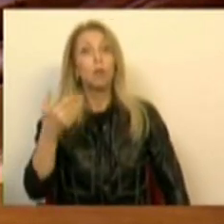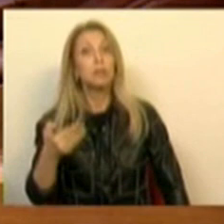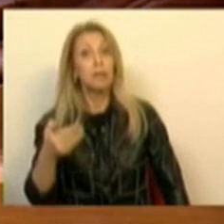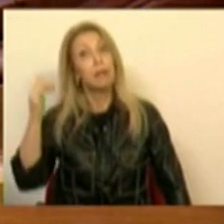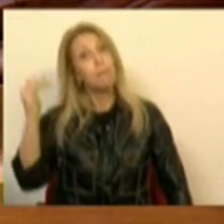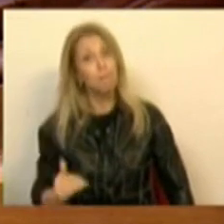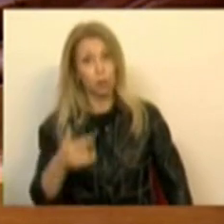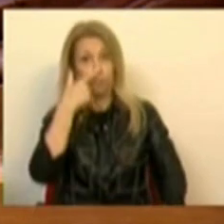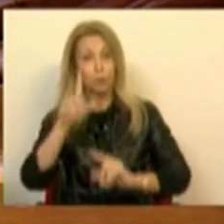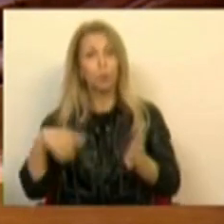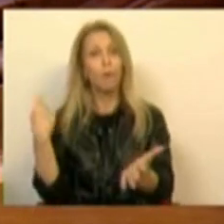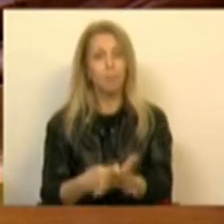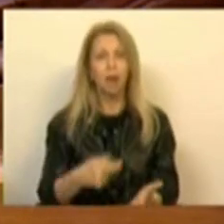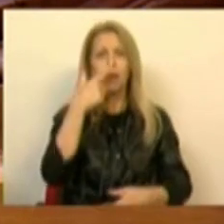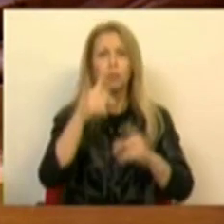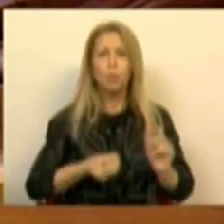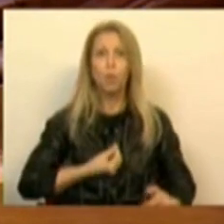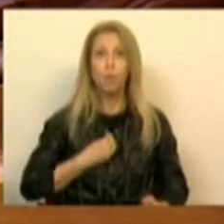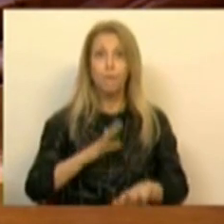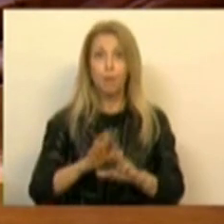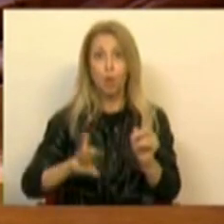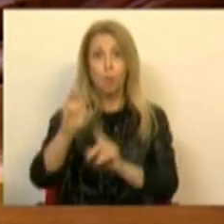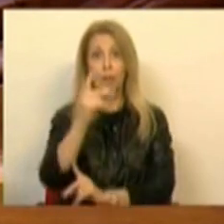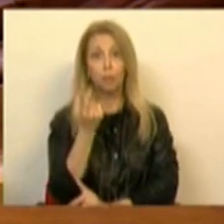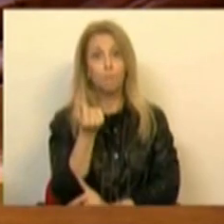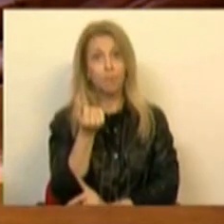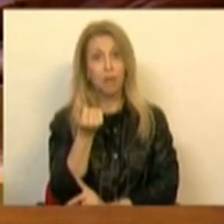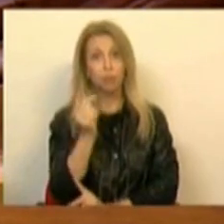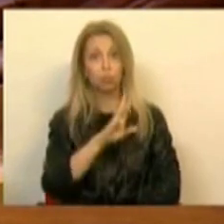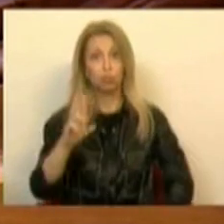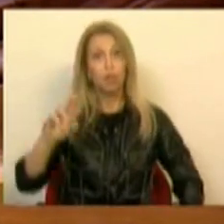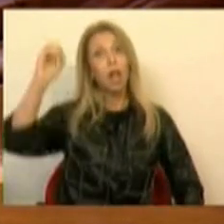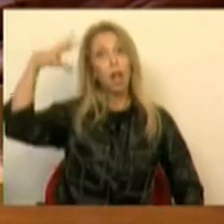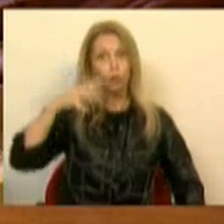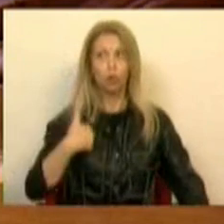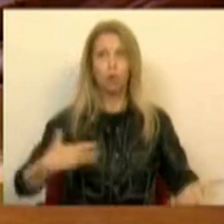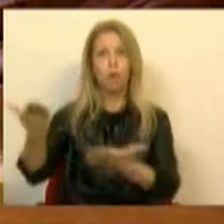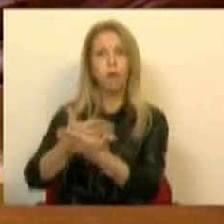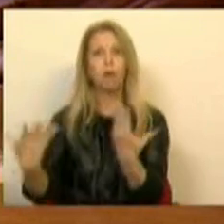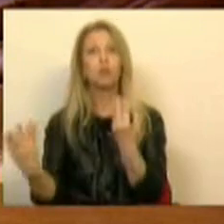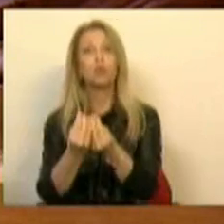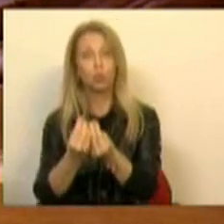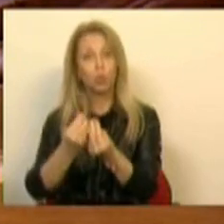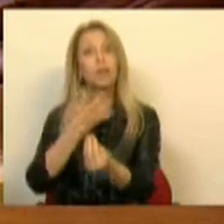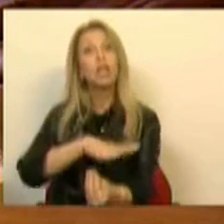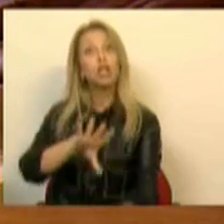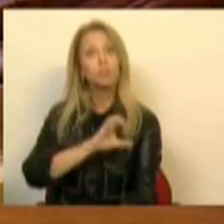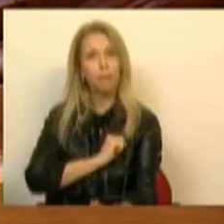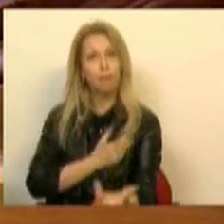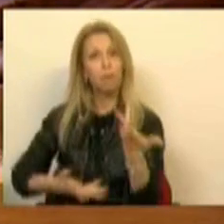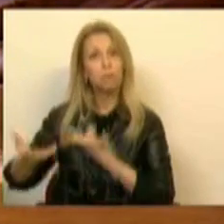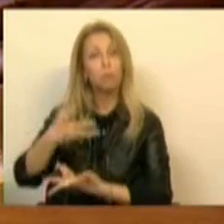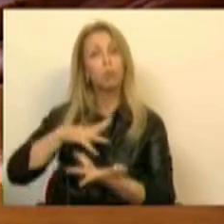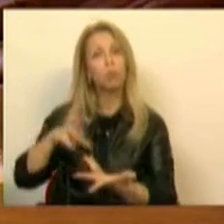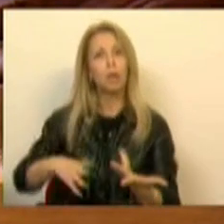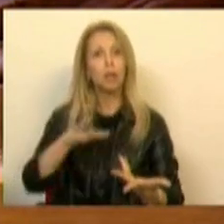estão preocupadas com o aumento do preço da luz e por isso nós negociámos em conjunto com a Espanha o mecanismo ibérico. Por isso nós